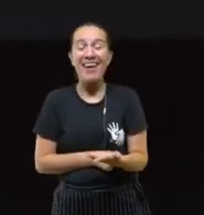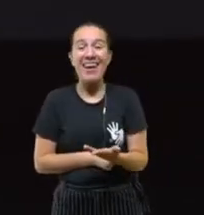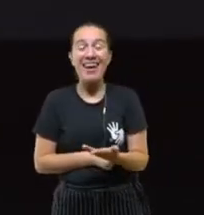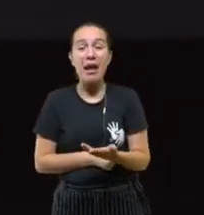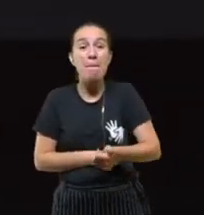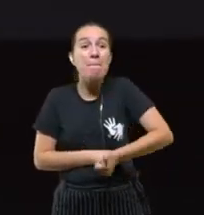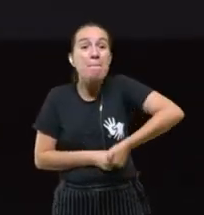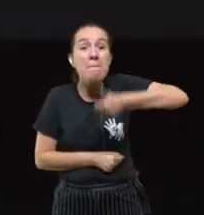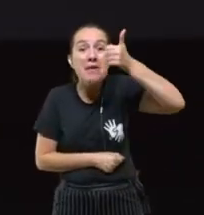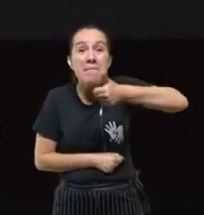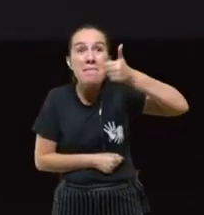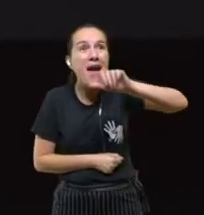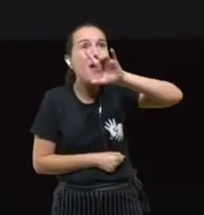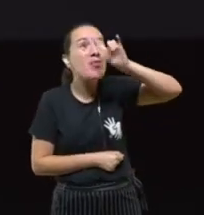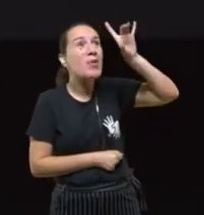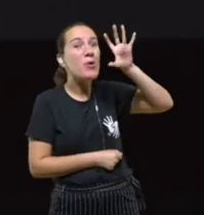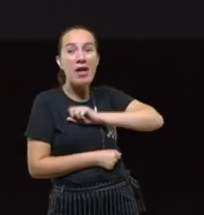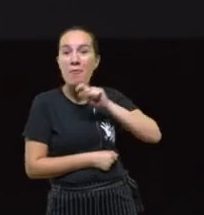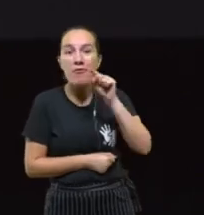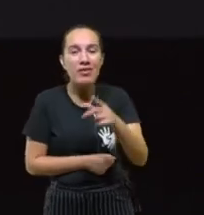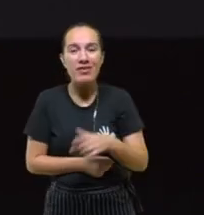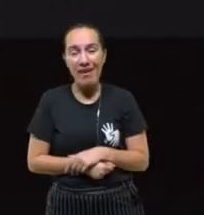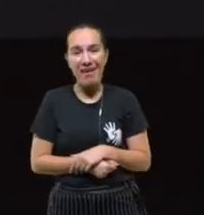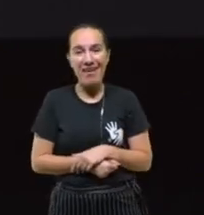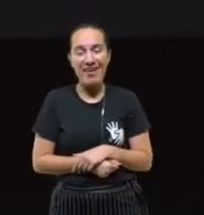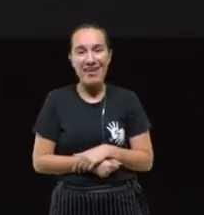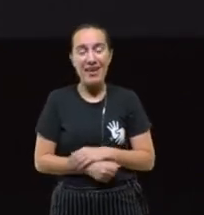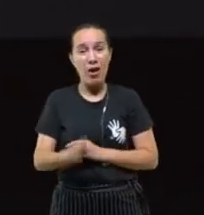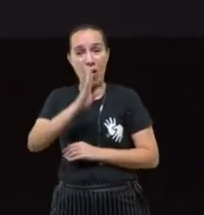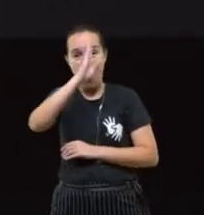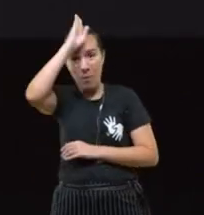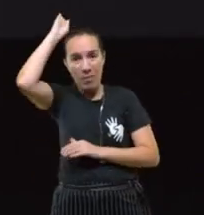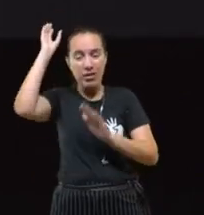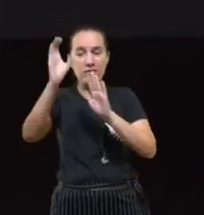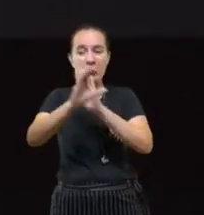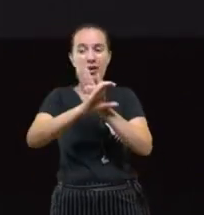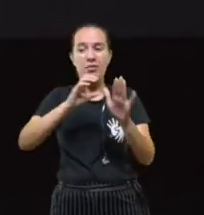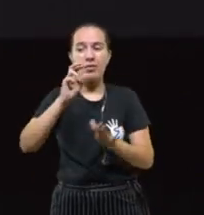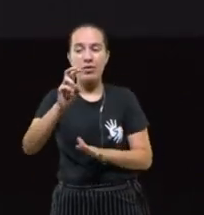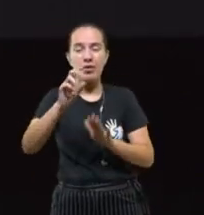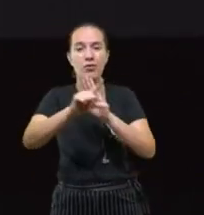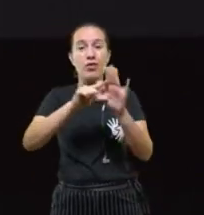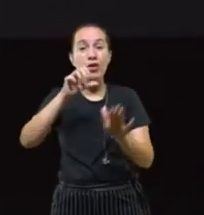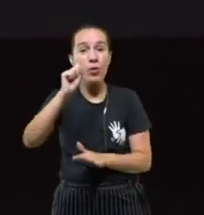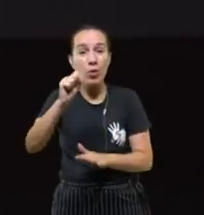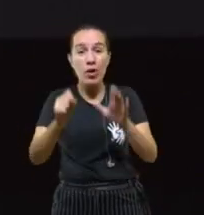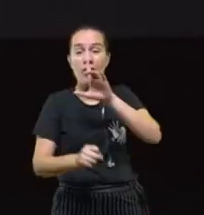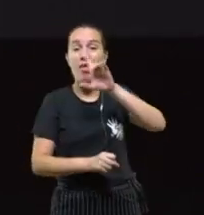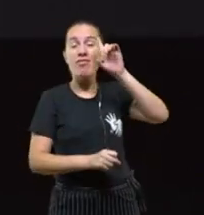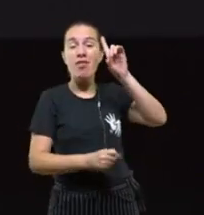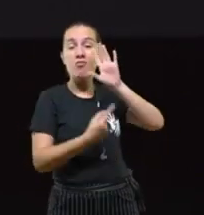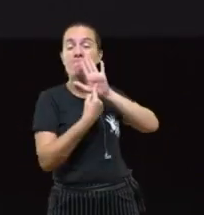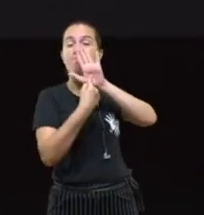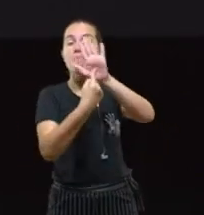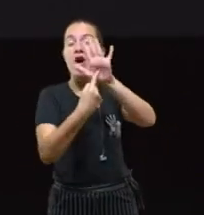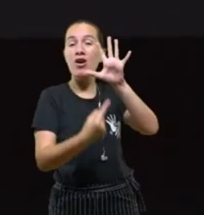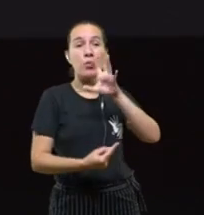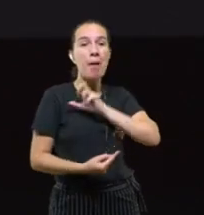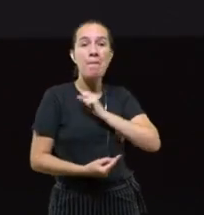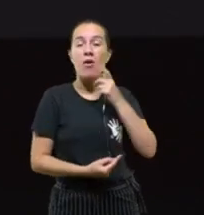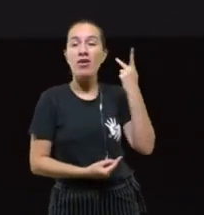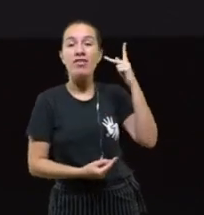amou primeiro. Romanos 5:8, mas Deus demonstra o seu amor por nós.